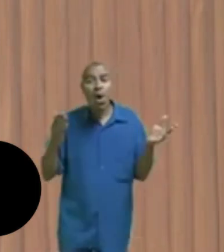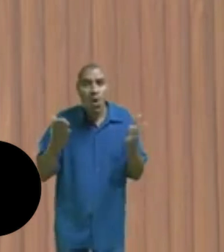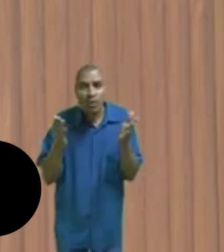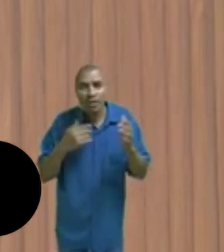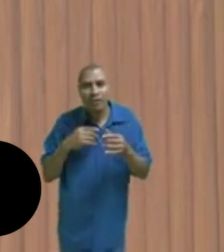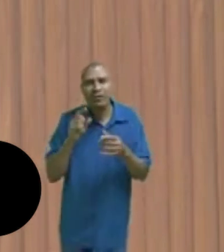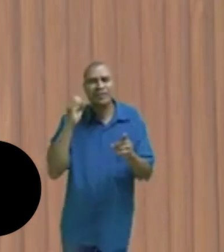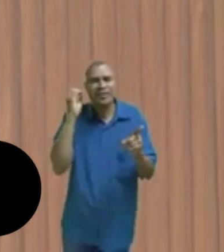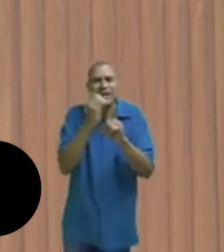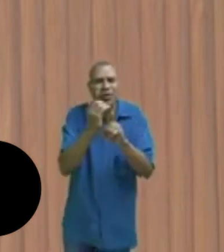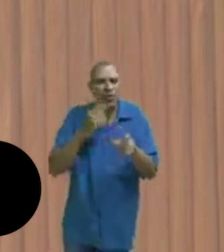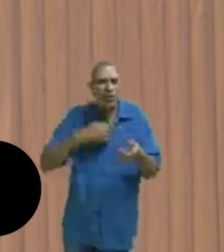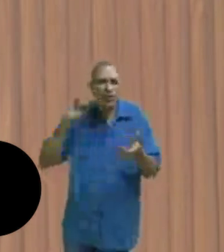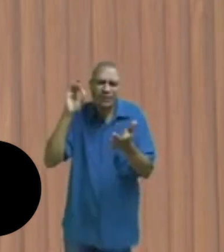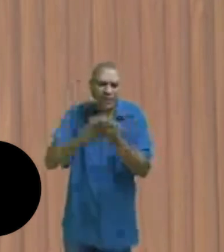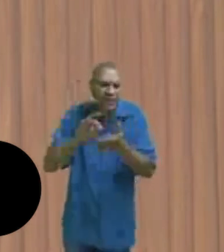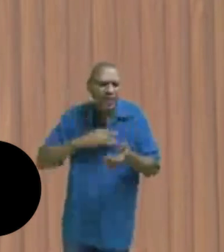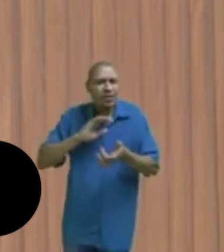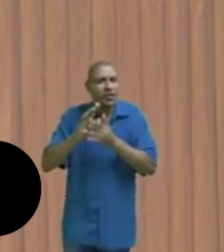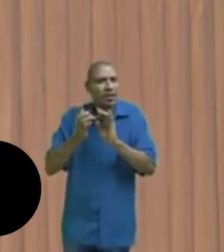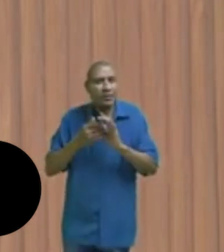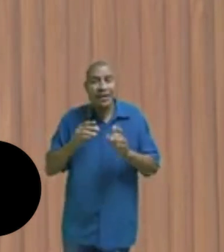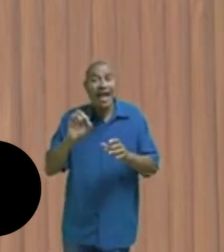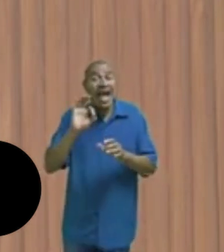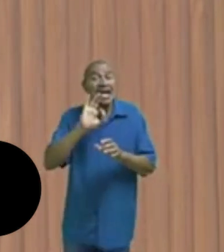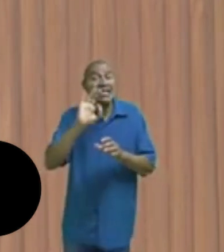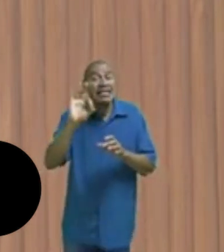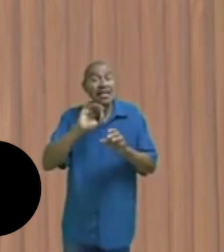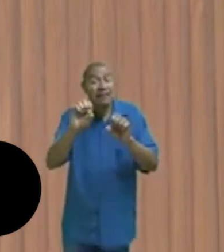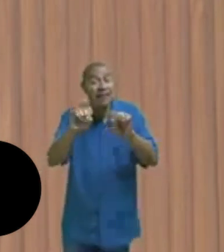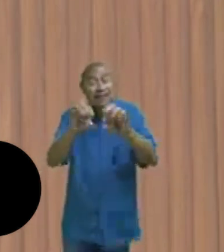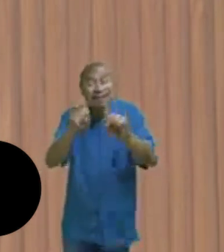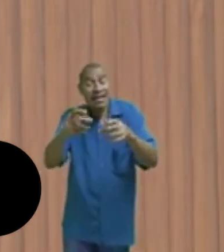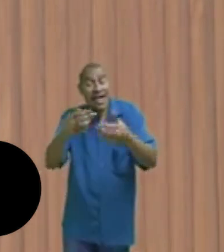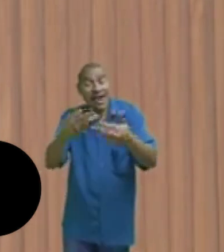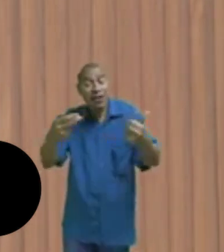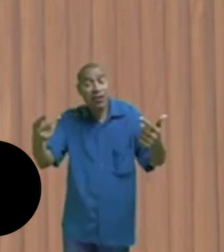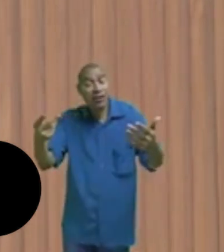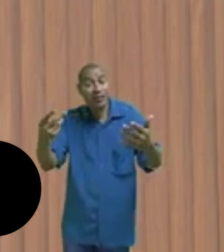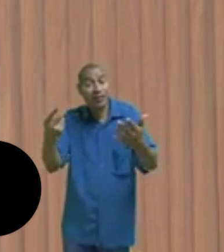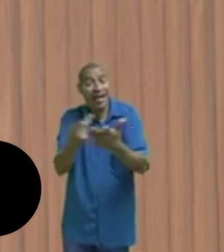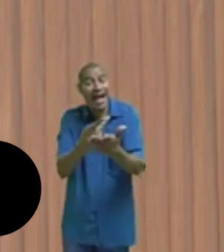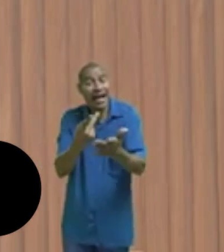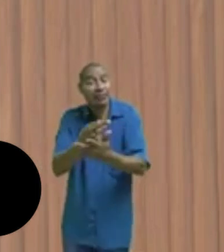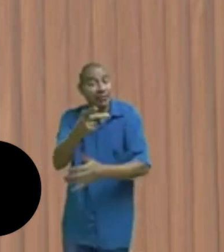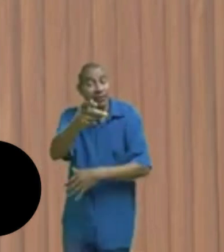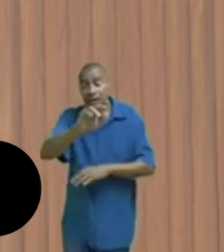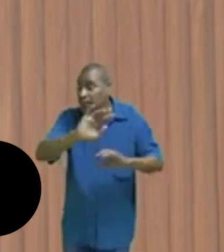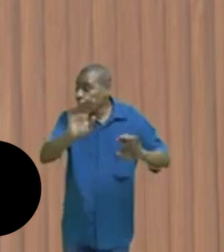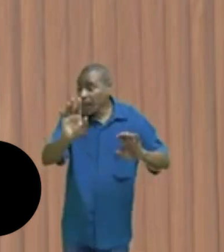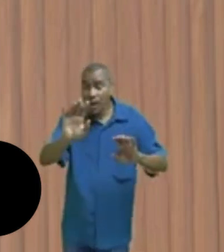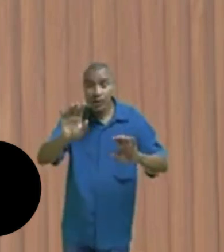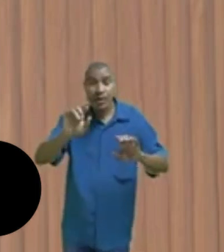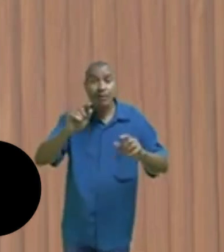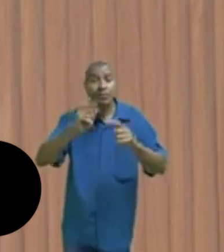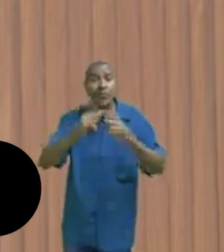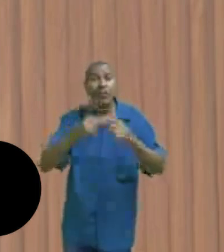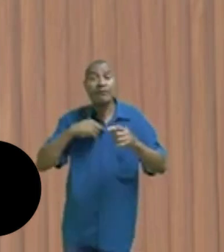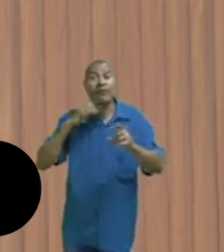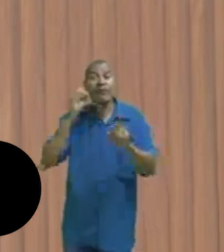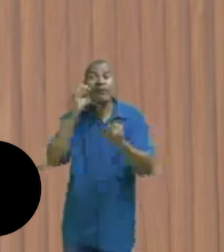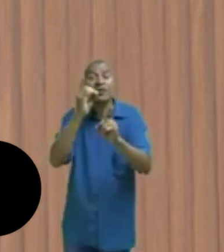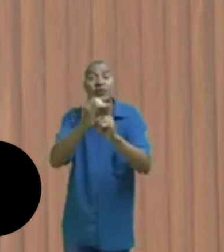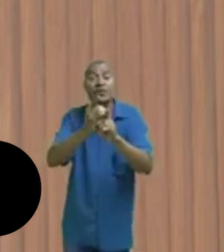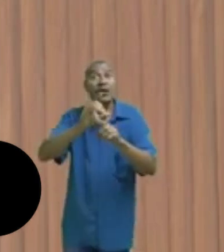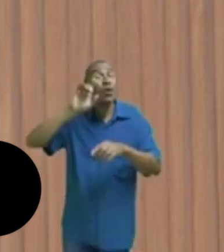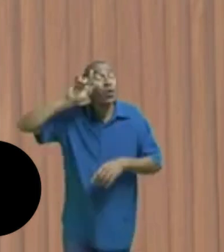dizer como falar com Deus. Eu estava aqui, no meu trabalho, no meu cotidiano, e Deus veio e me